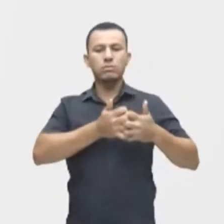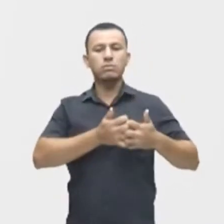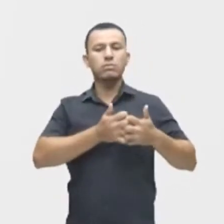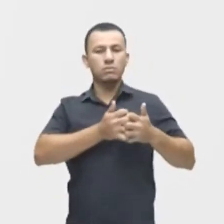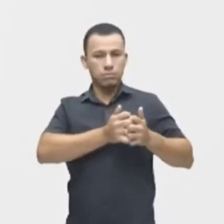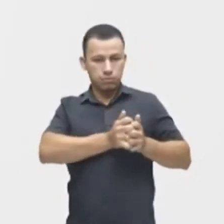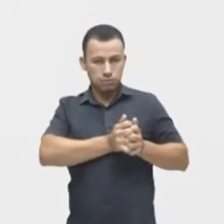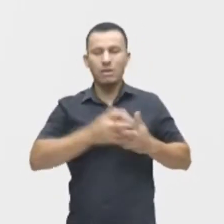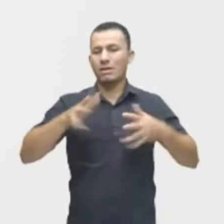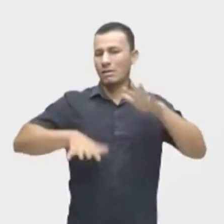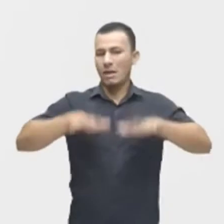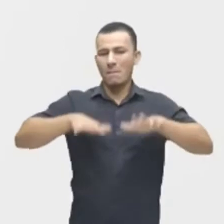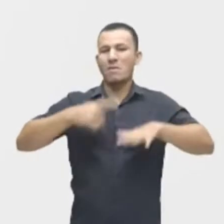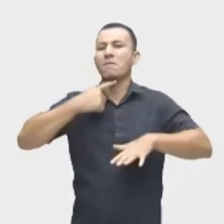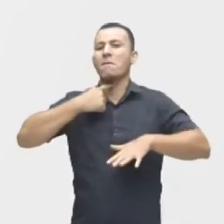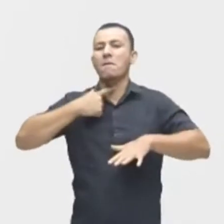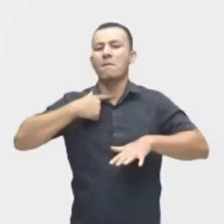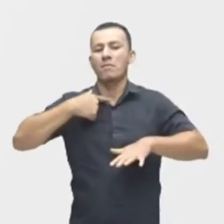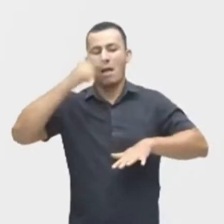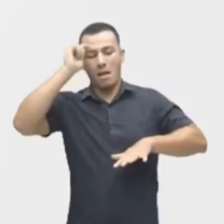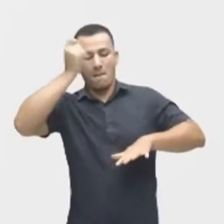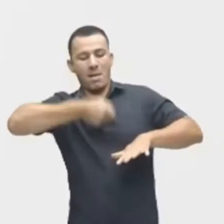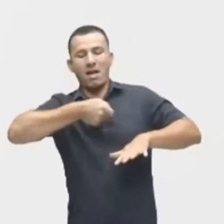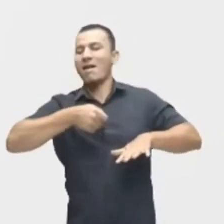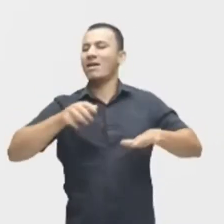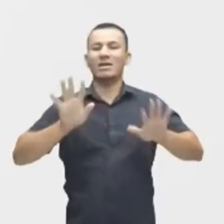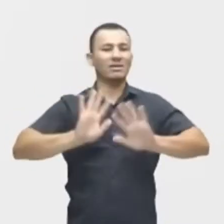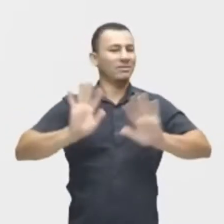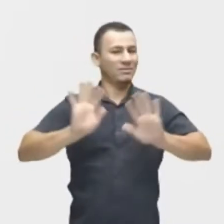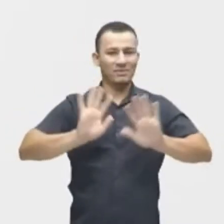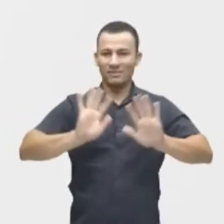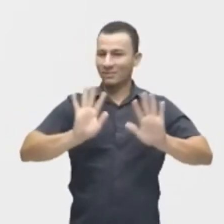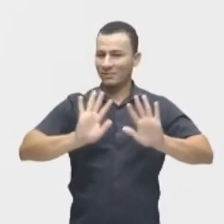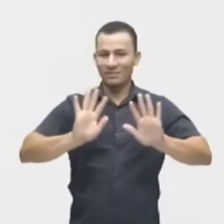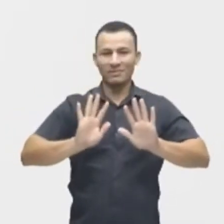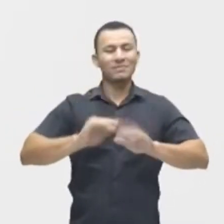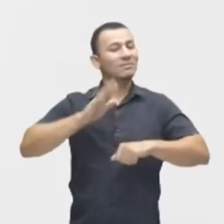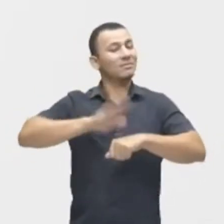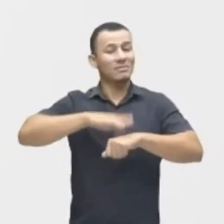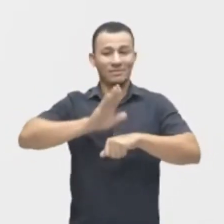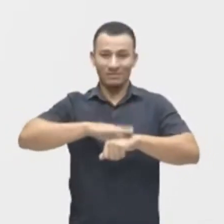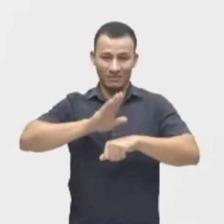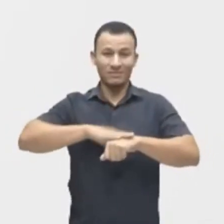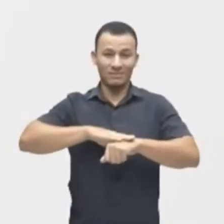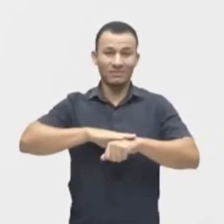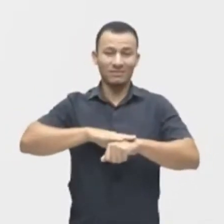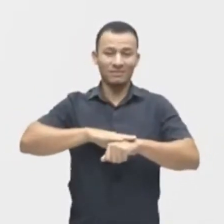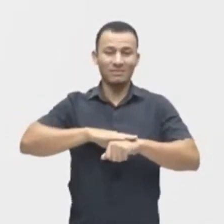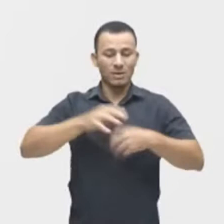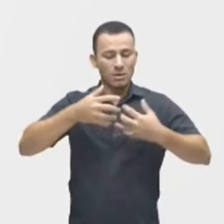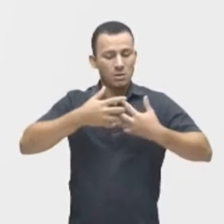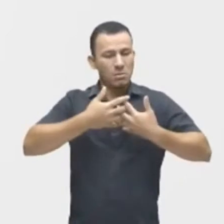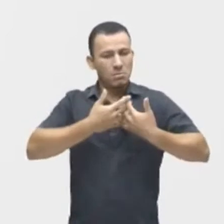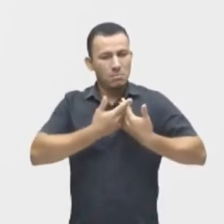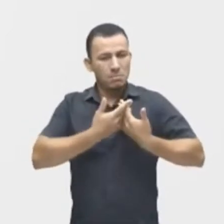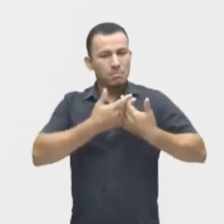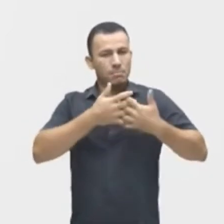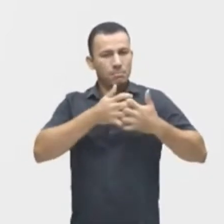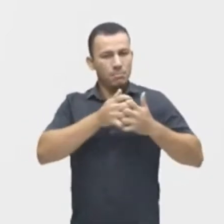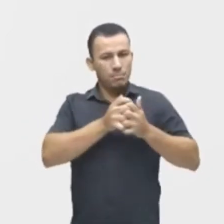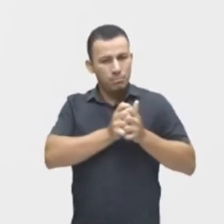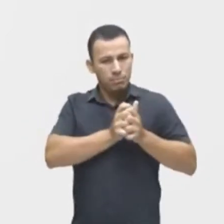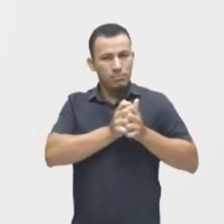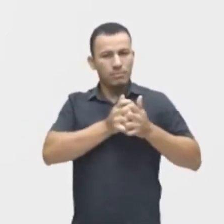da nossa vontade. Nós não temos vontade sobre o coração. Ele faz, sim, a contração, a sístole, e, ao